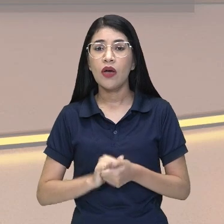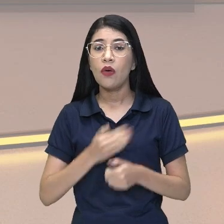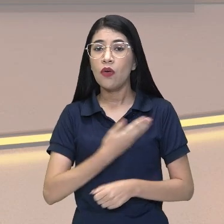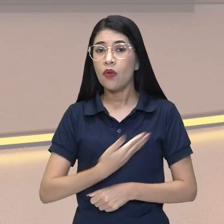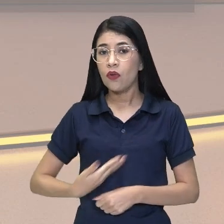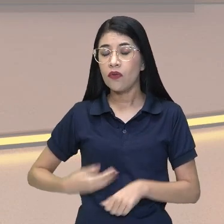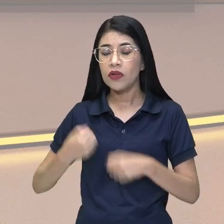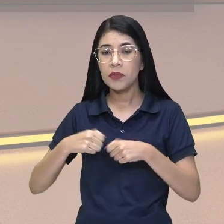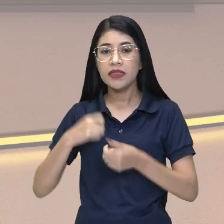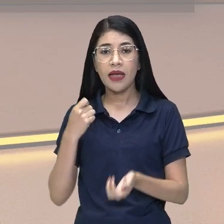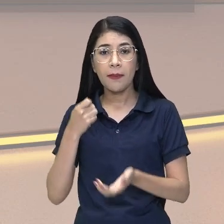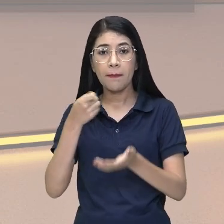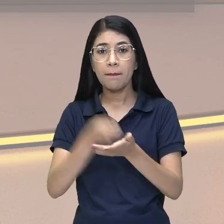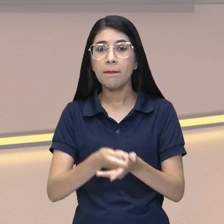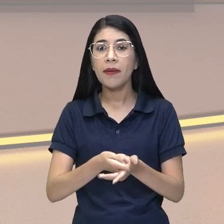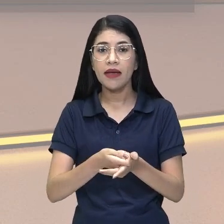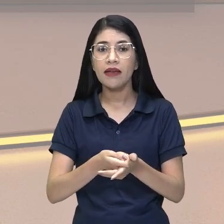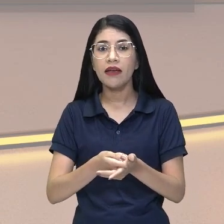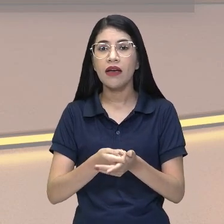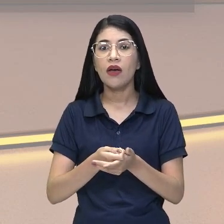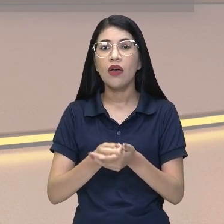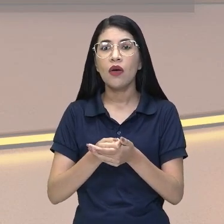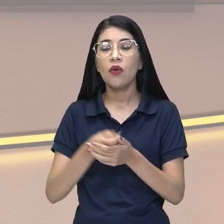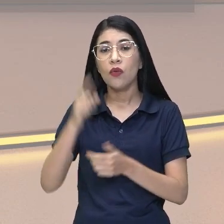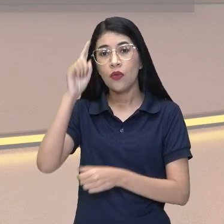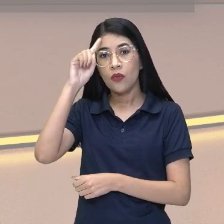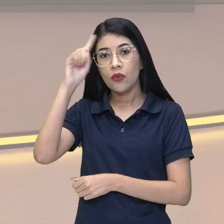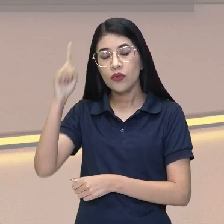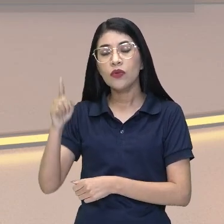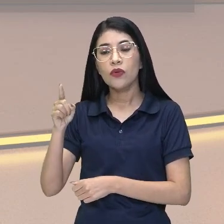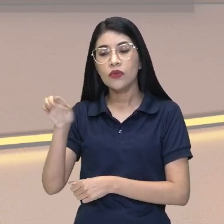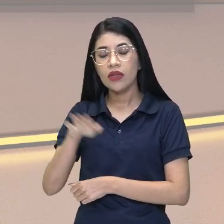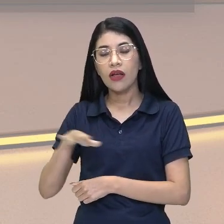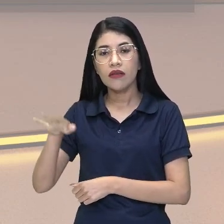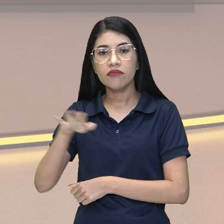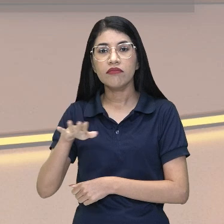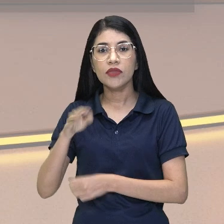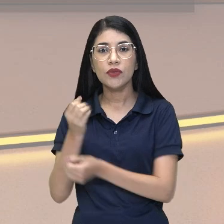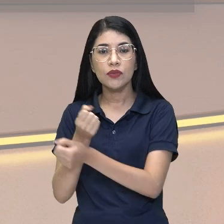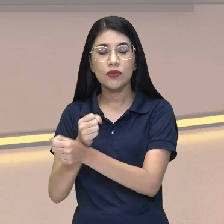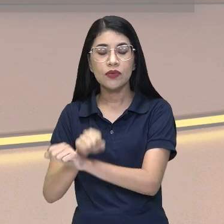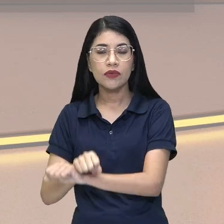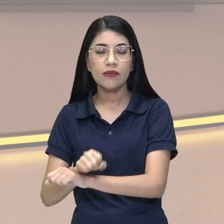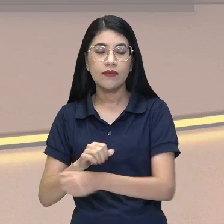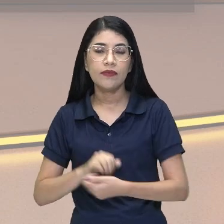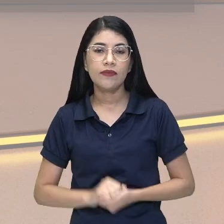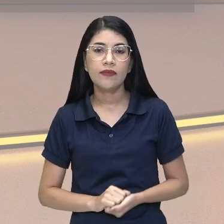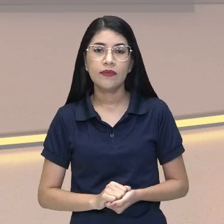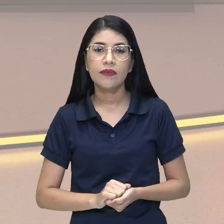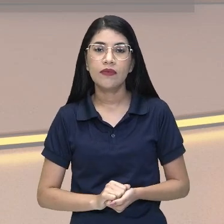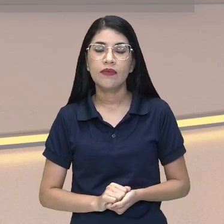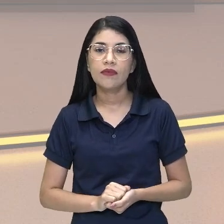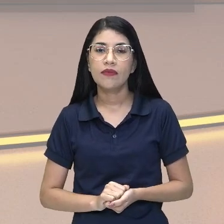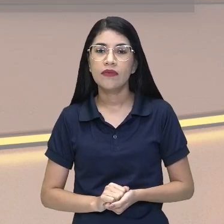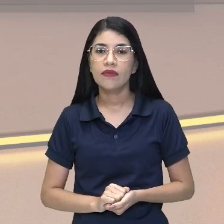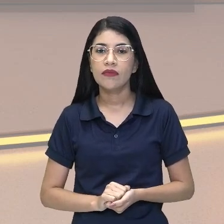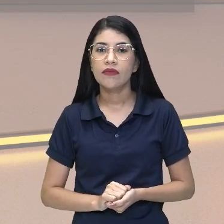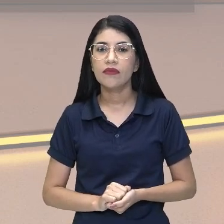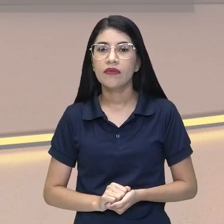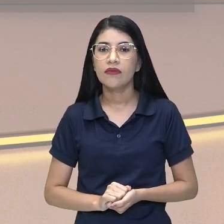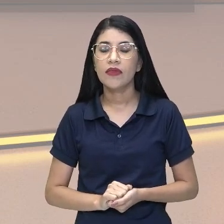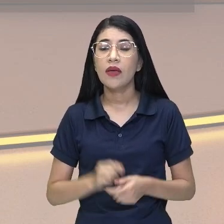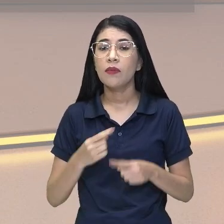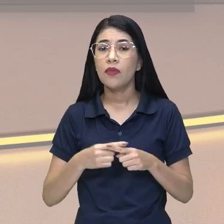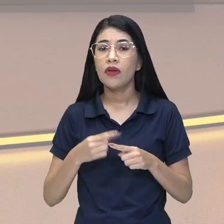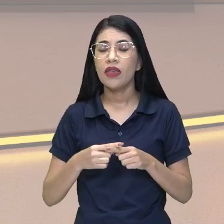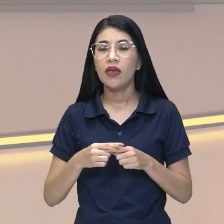indenizar o patrão, né, o senhor da terra. Porque quando o negro escravizado